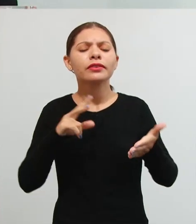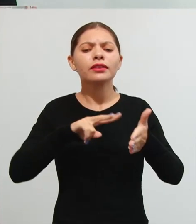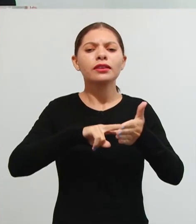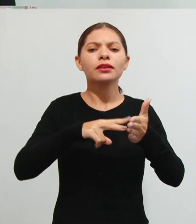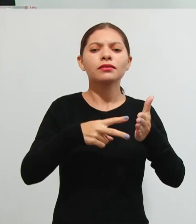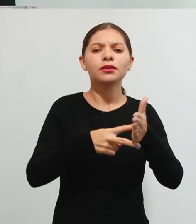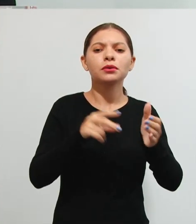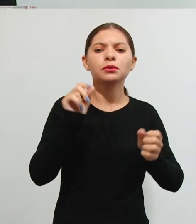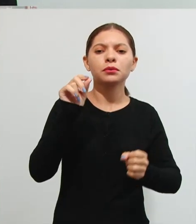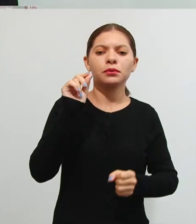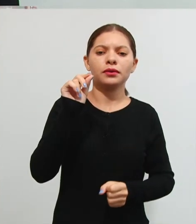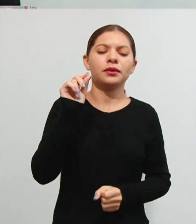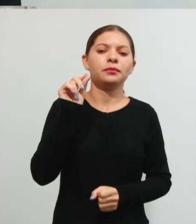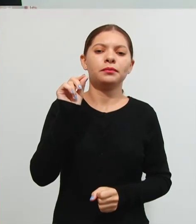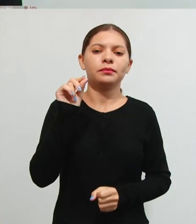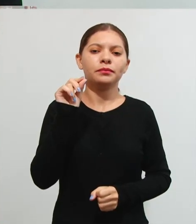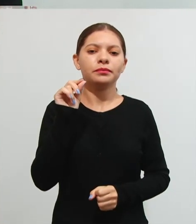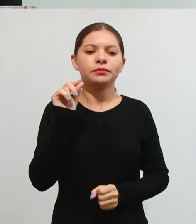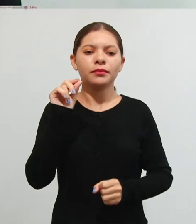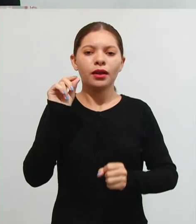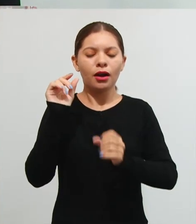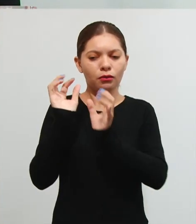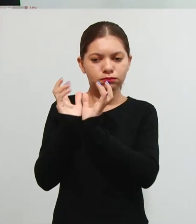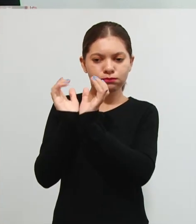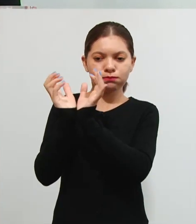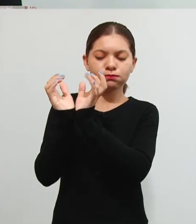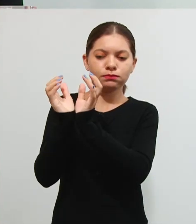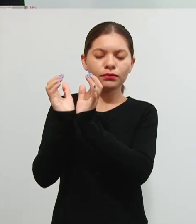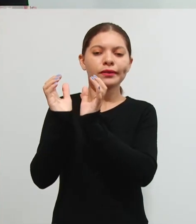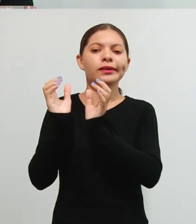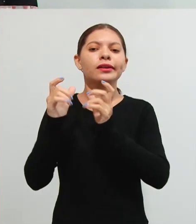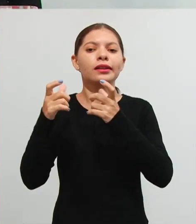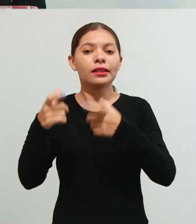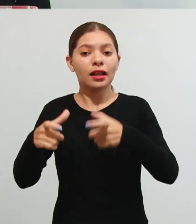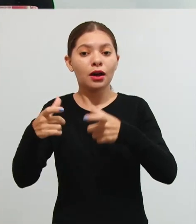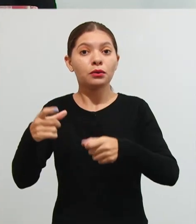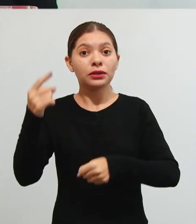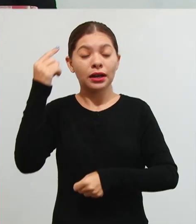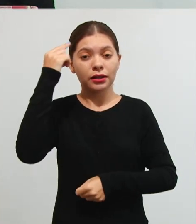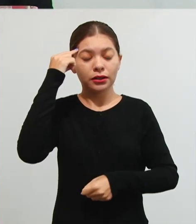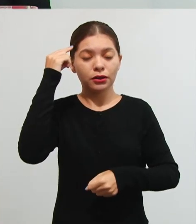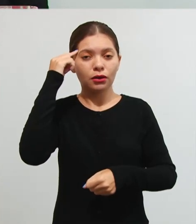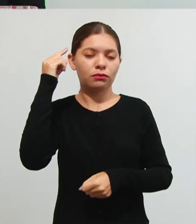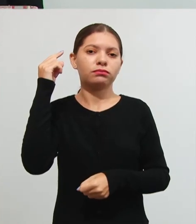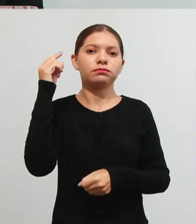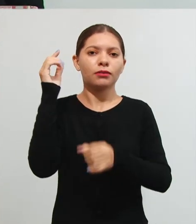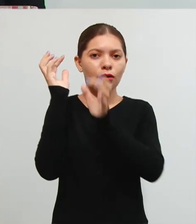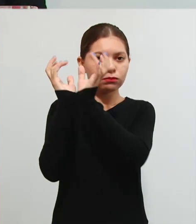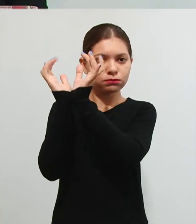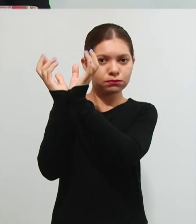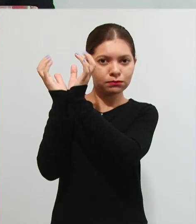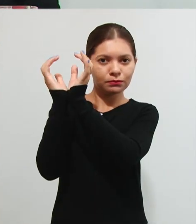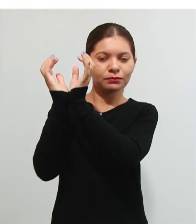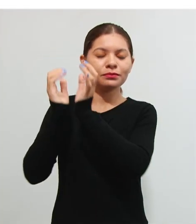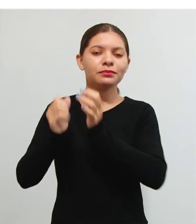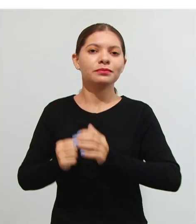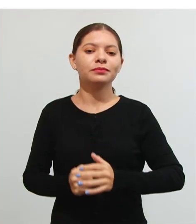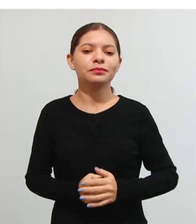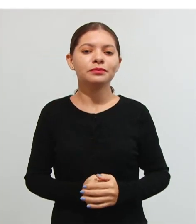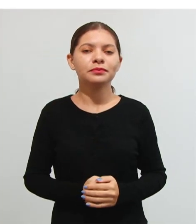das funções neurológicas, né? Então, está localizado no nosso cérebro. E